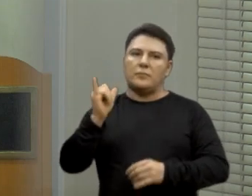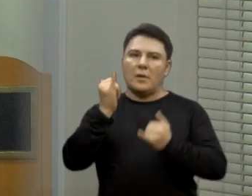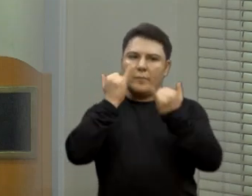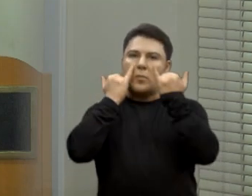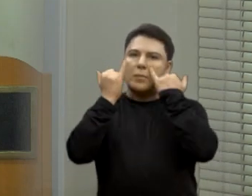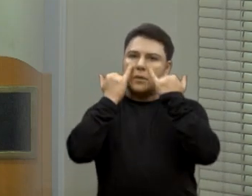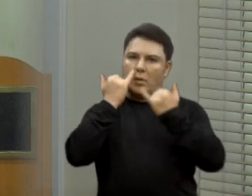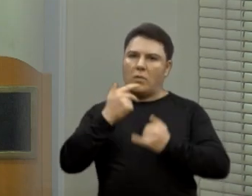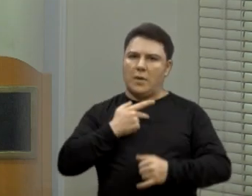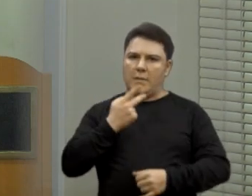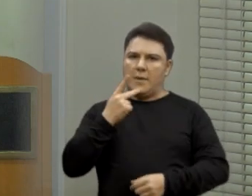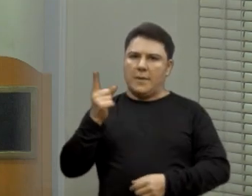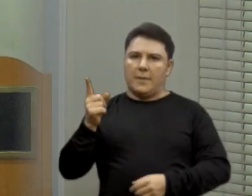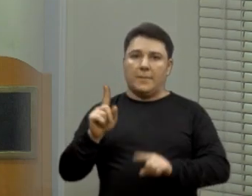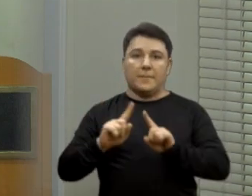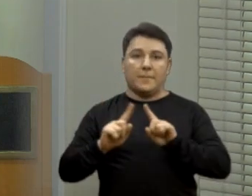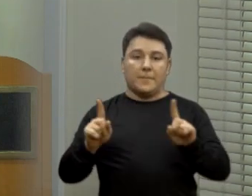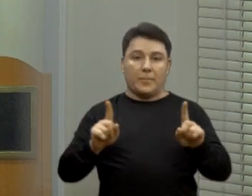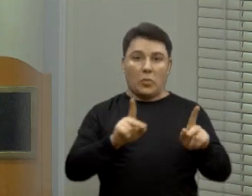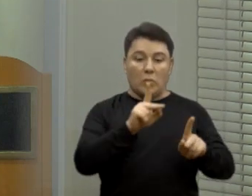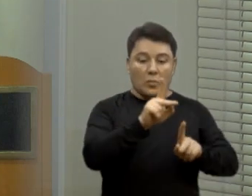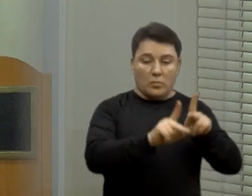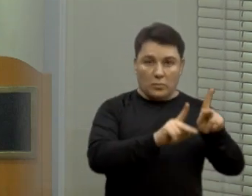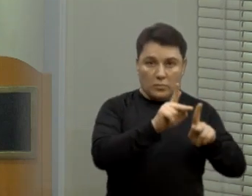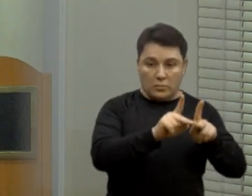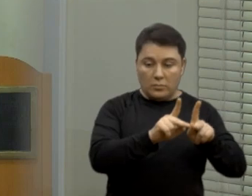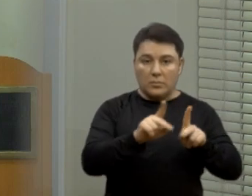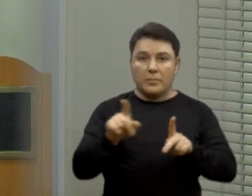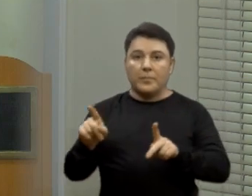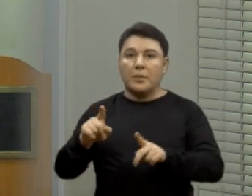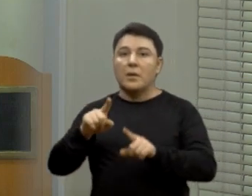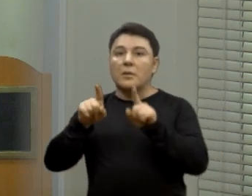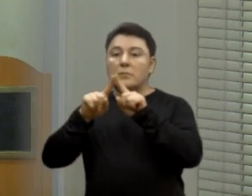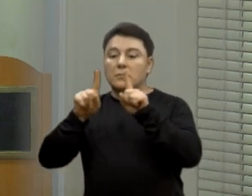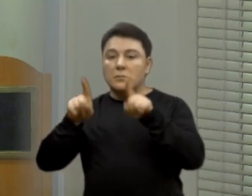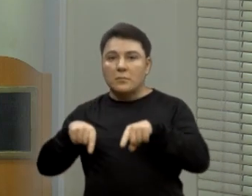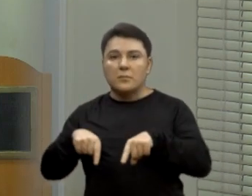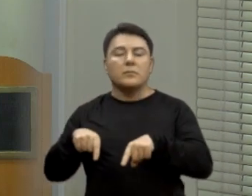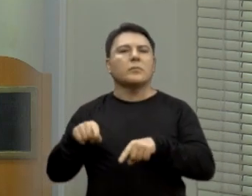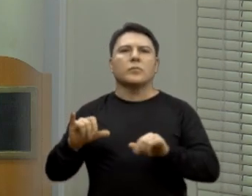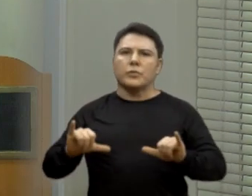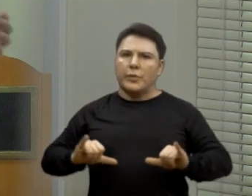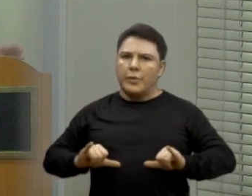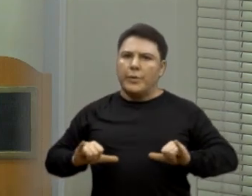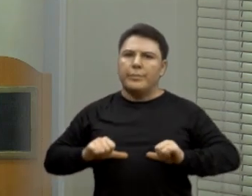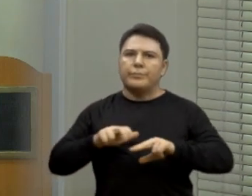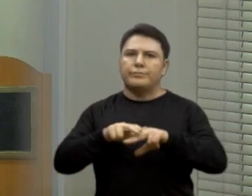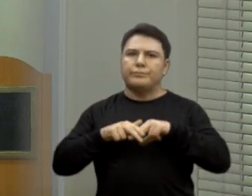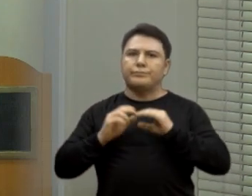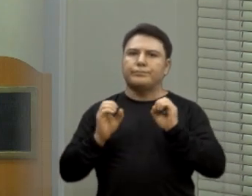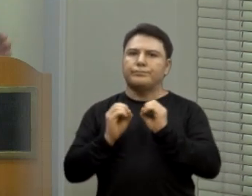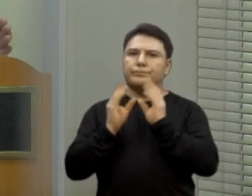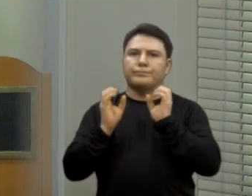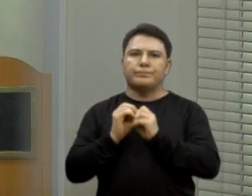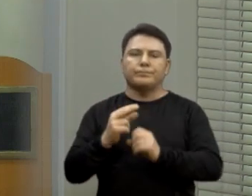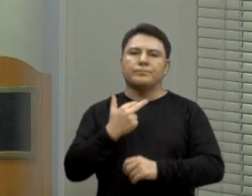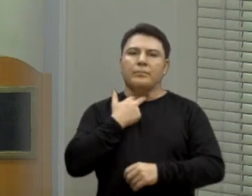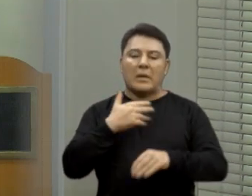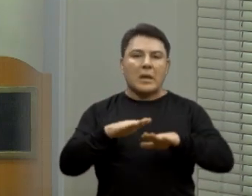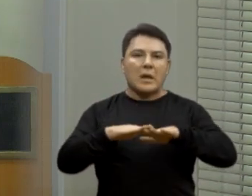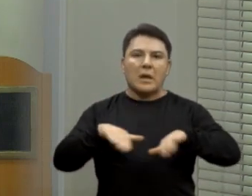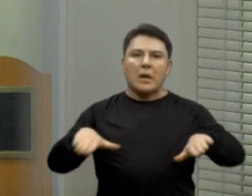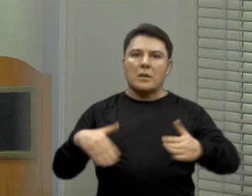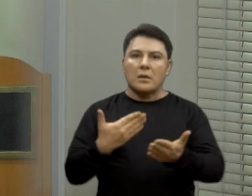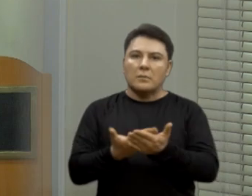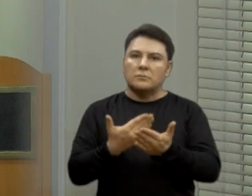informação. Então, o povo e os funcionários estão sofrendo com essa redução das horas extras. As crianças ficando sem aula, as pessoas